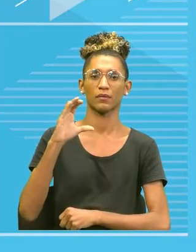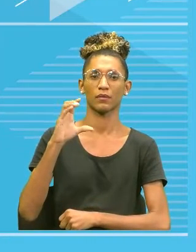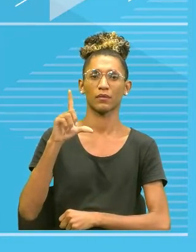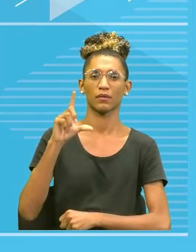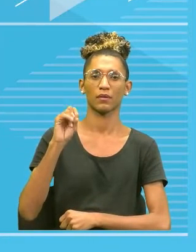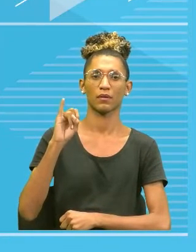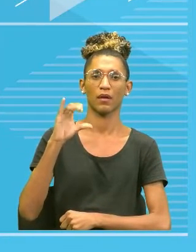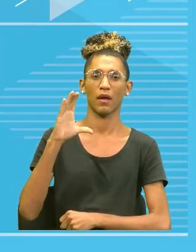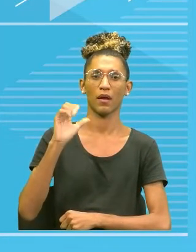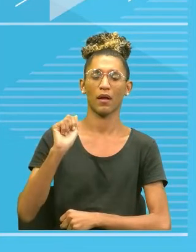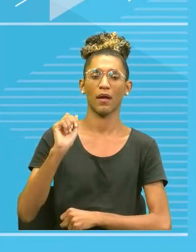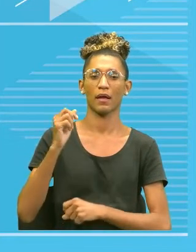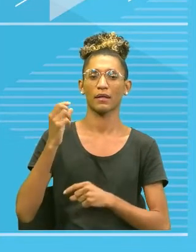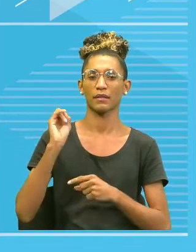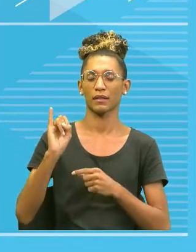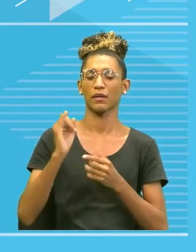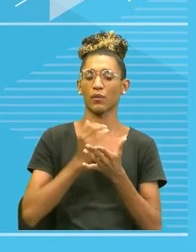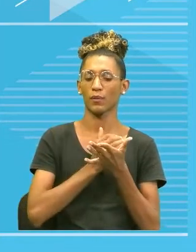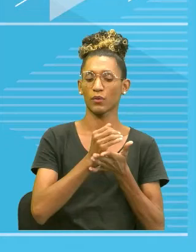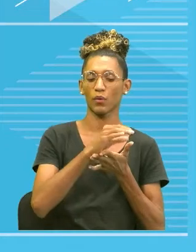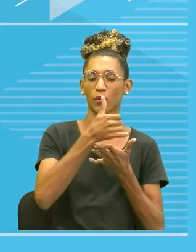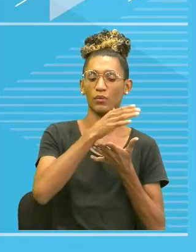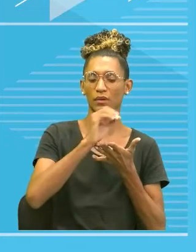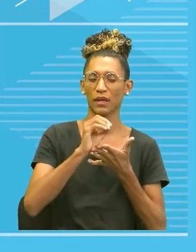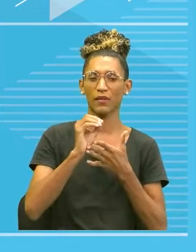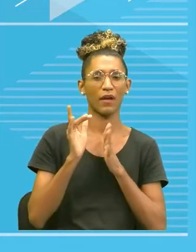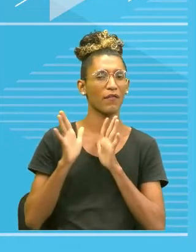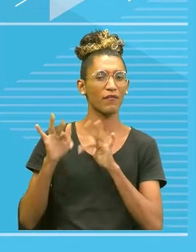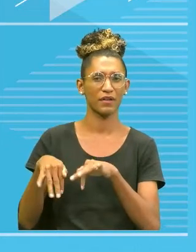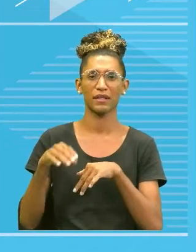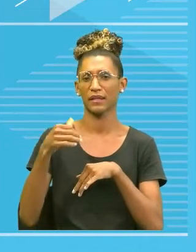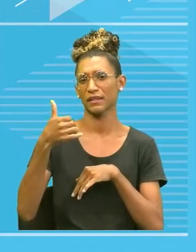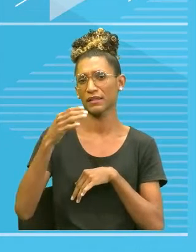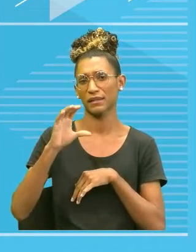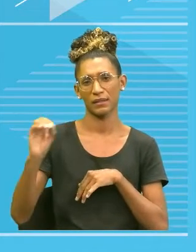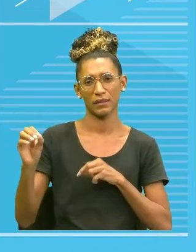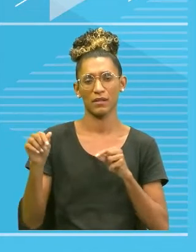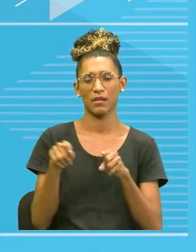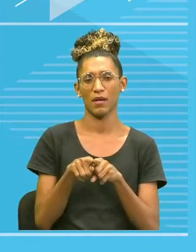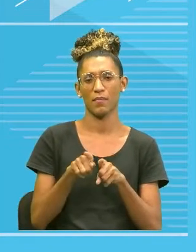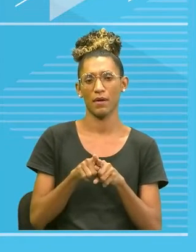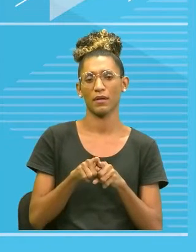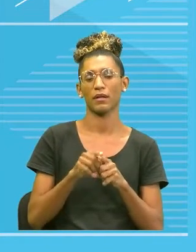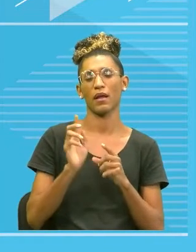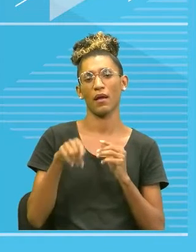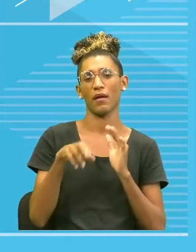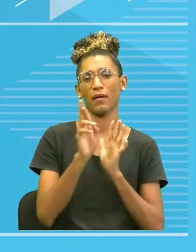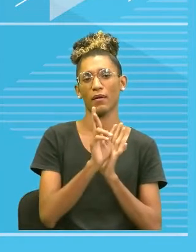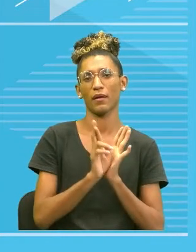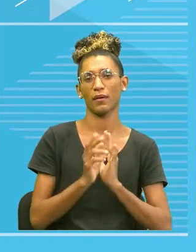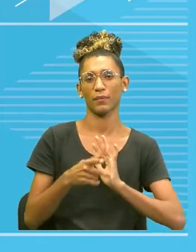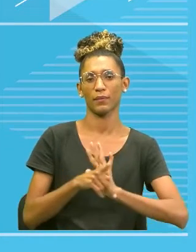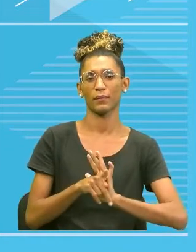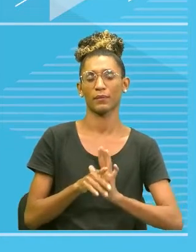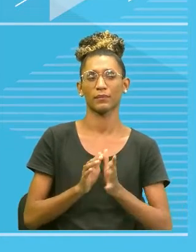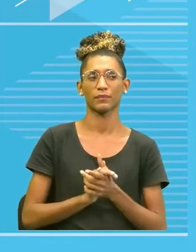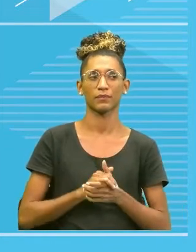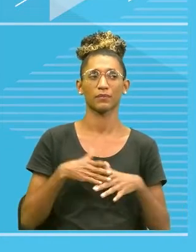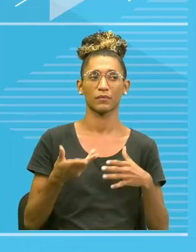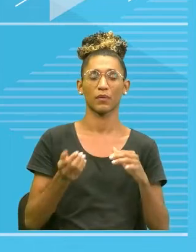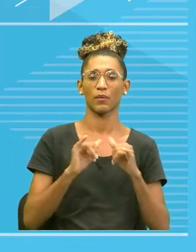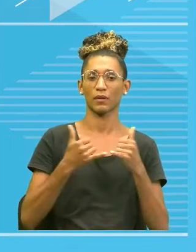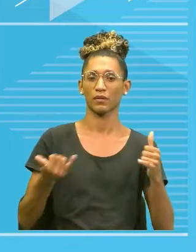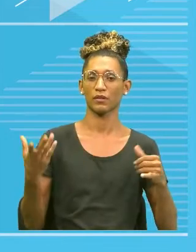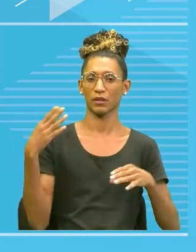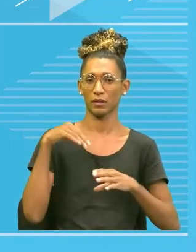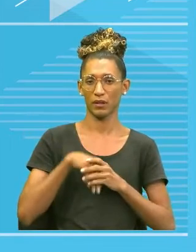100 graus, ele vai terminar com 100 graus obrigatoriamente. Bacana? Então, essa energia interna ela é nula